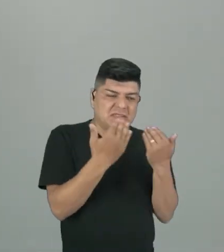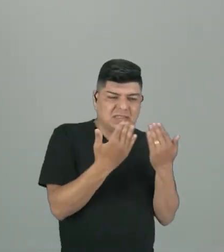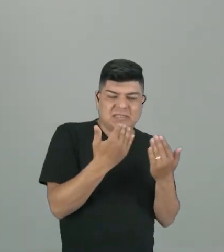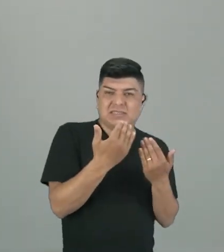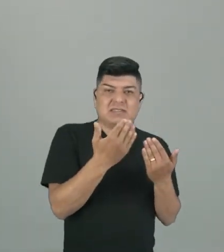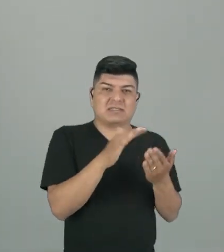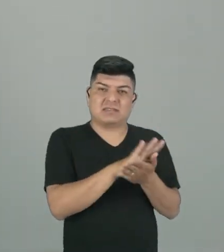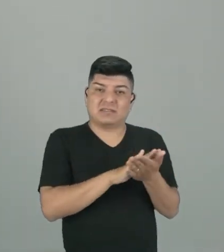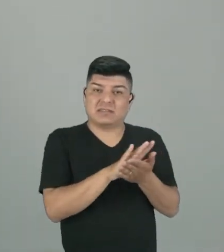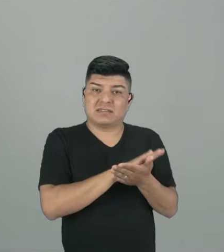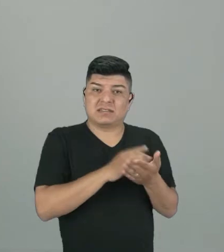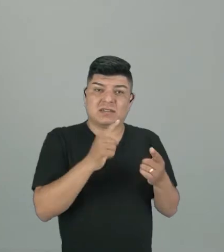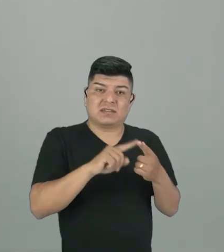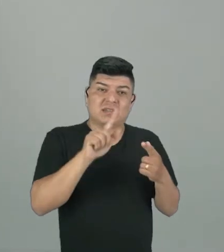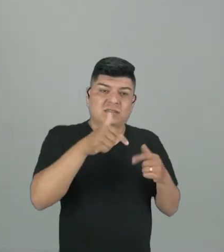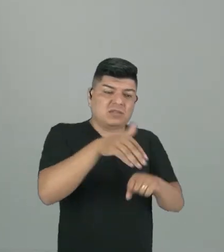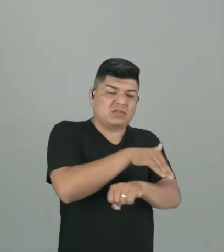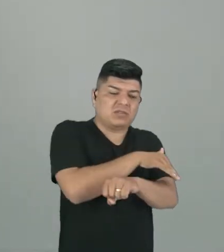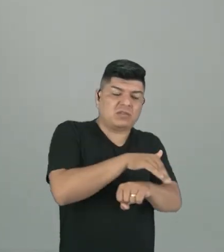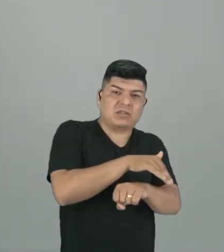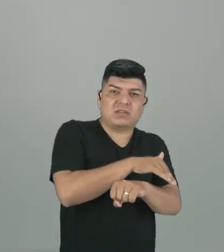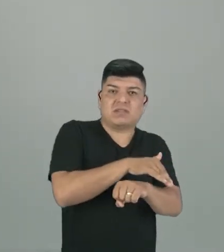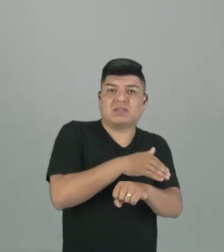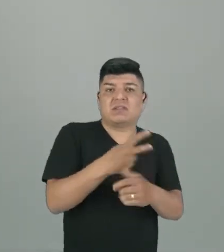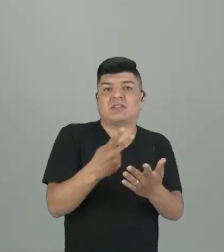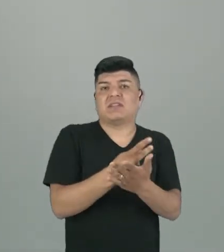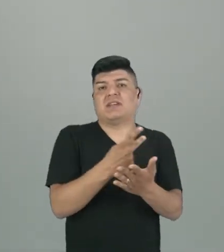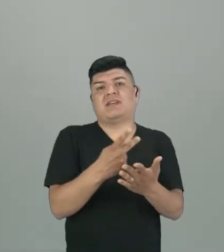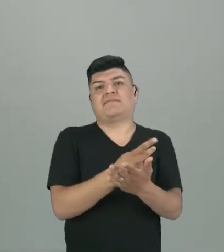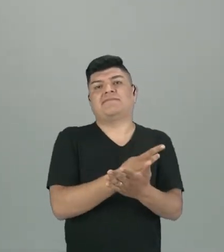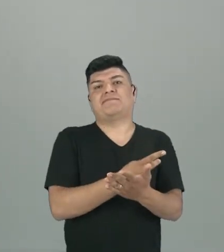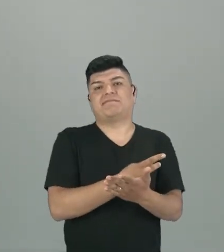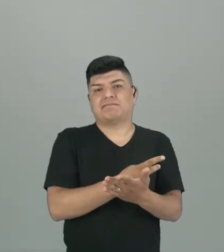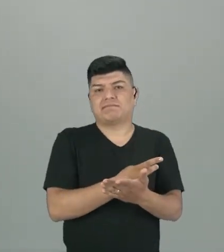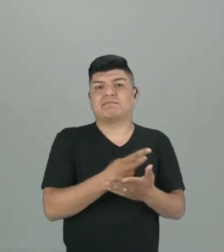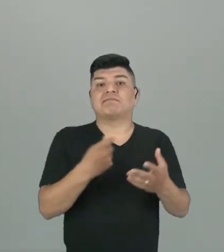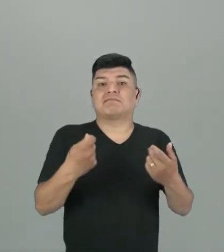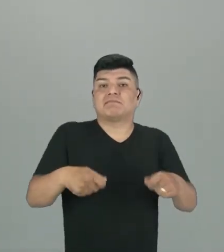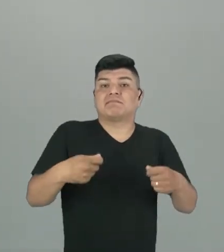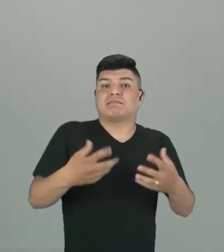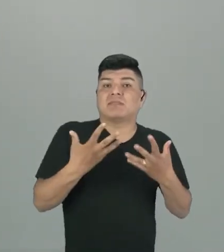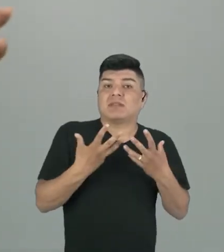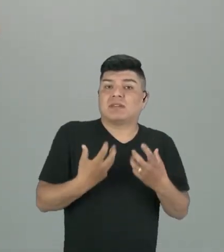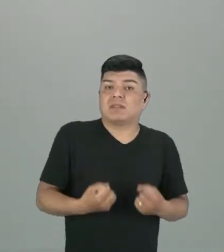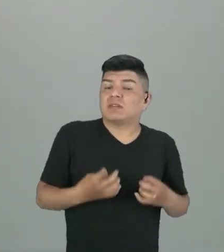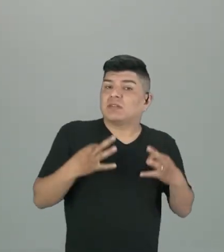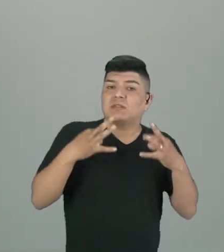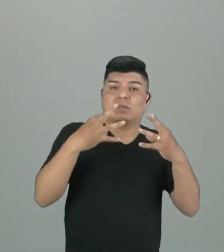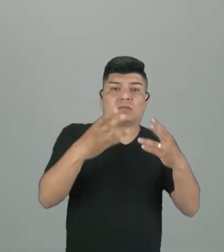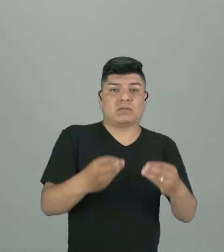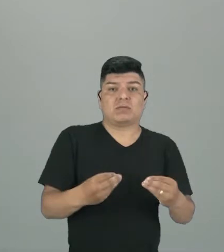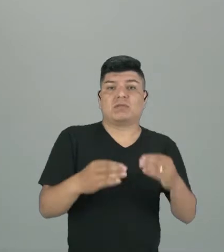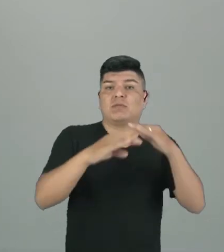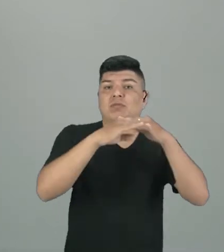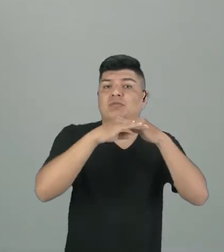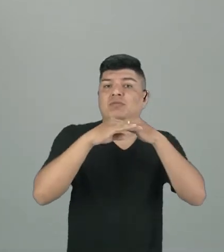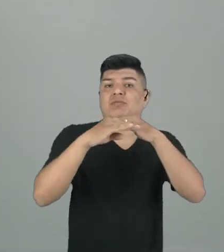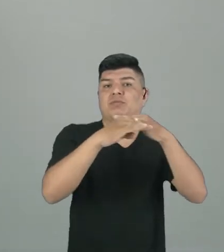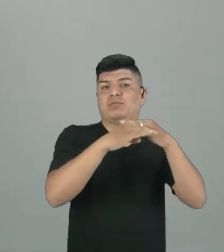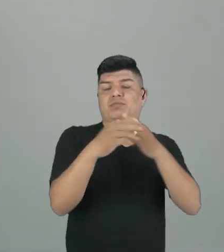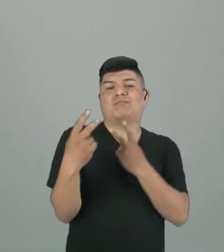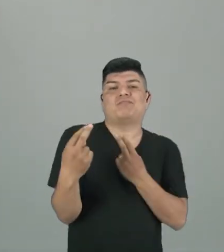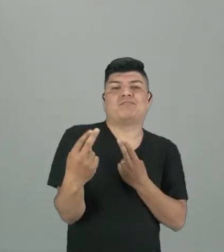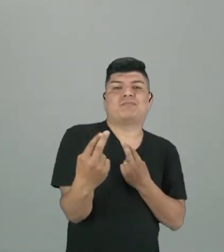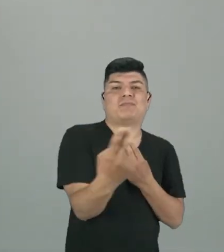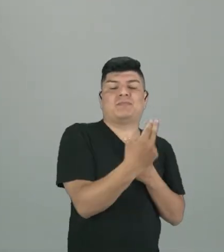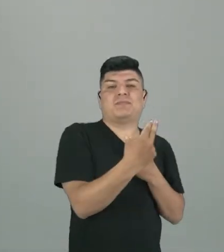si porque são de outro bairro. Isso está errado. A gente deve aceitar a todos por igual. Deve haver uma